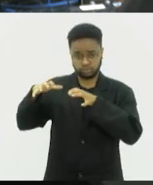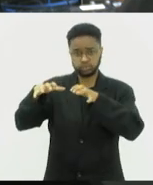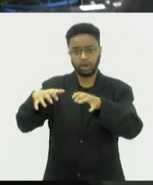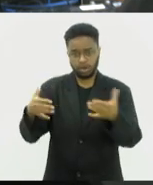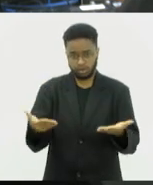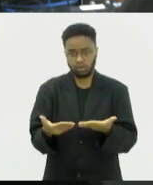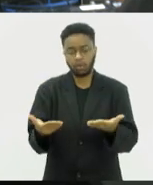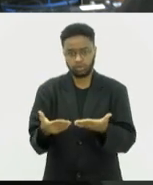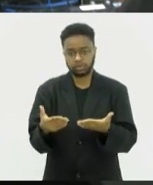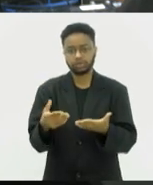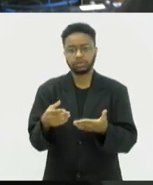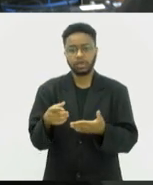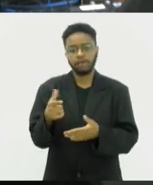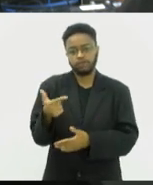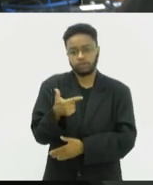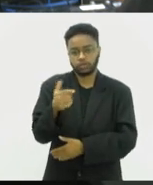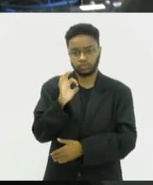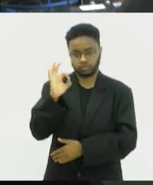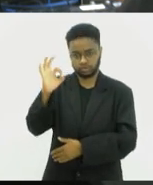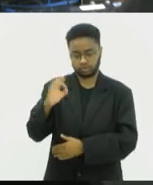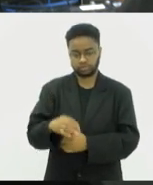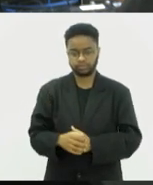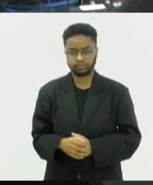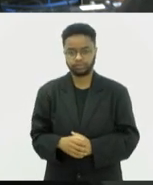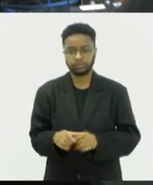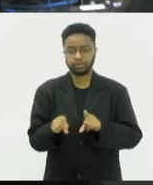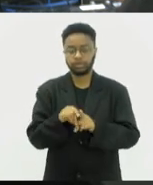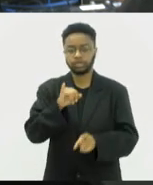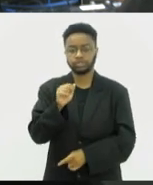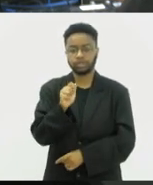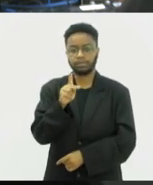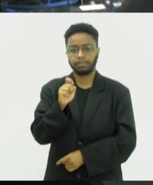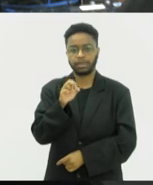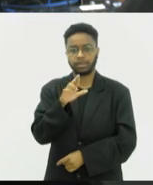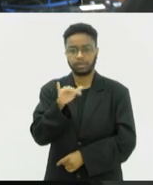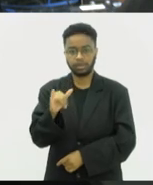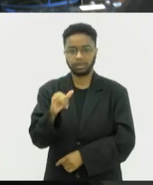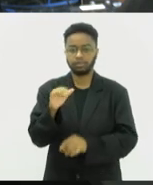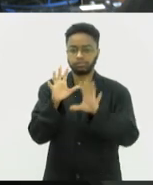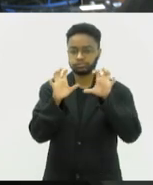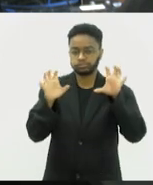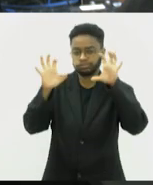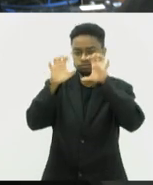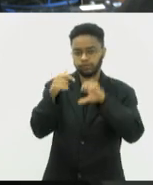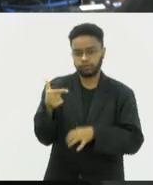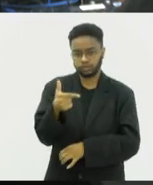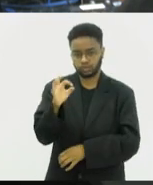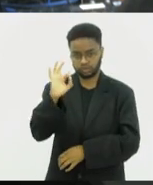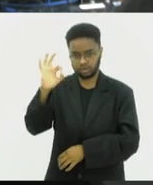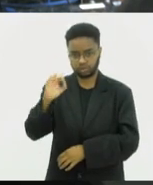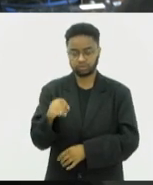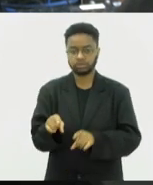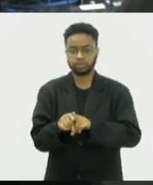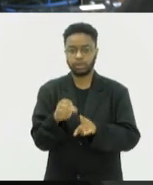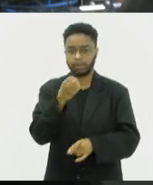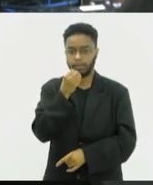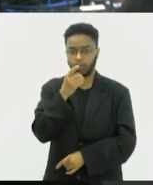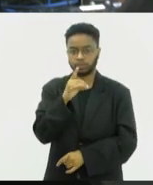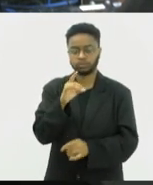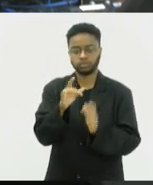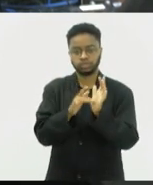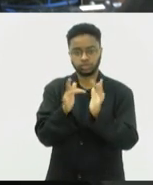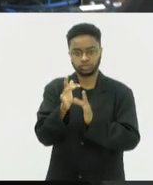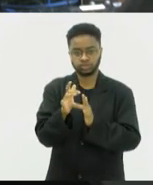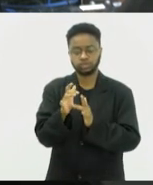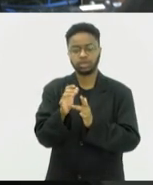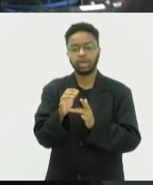Mesquita, chuvisco, 22 graus nesse momento. Japeri, tempo está nublado, 22 graus. Bom Jesus do Itabapoana,